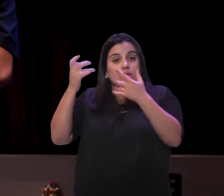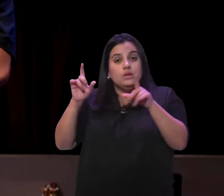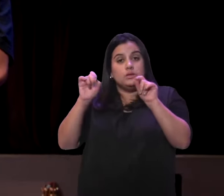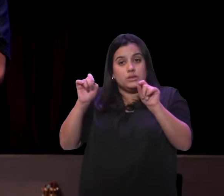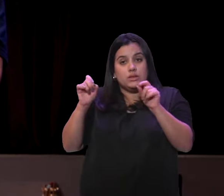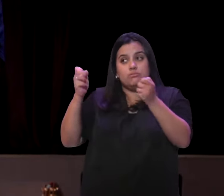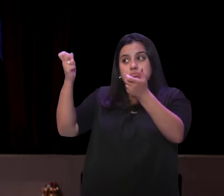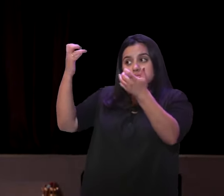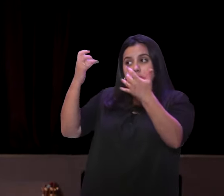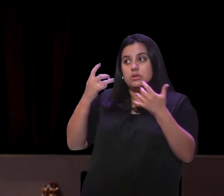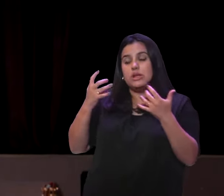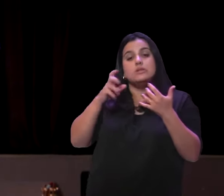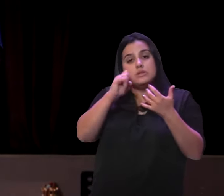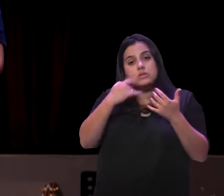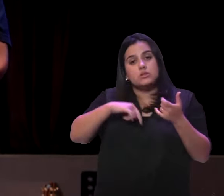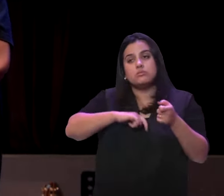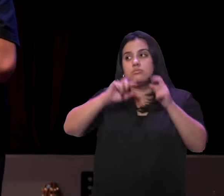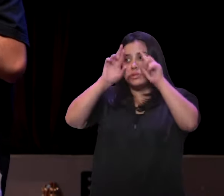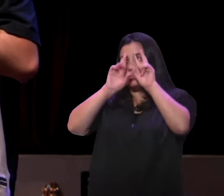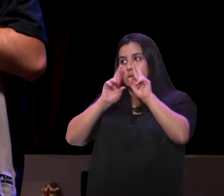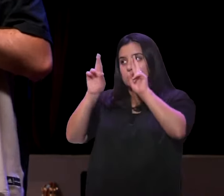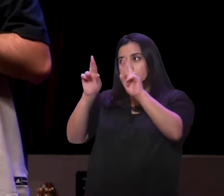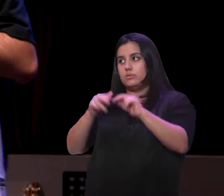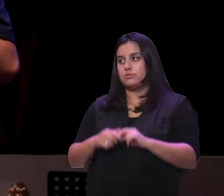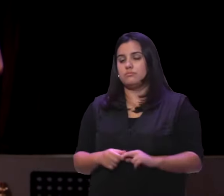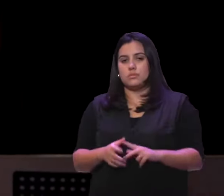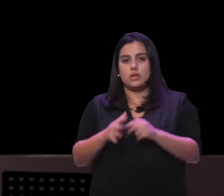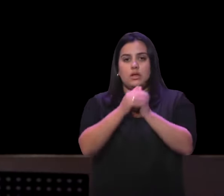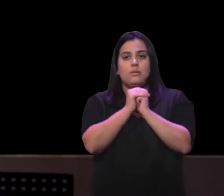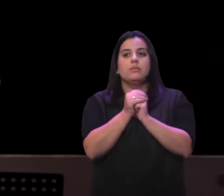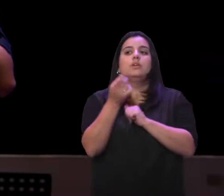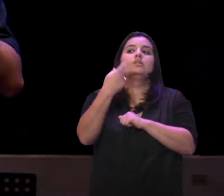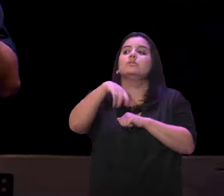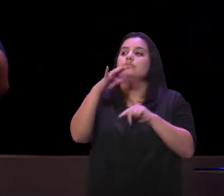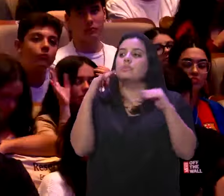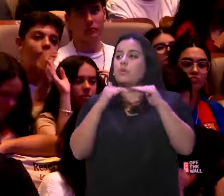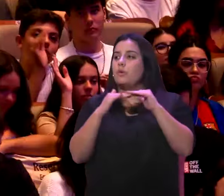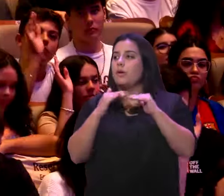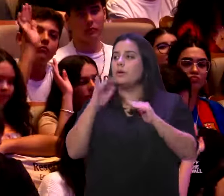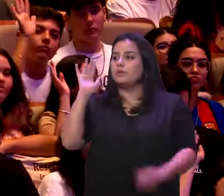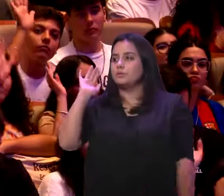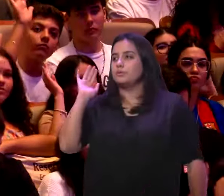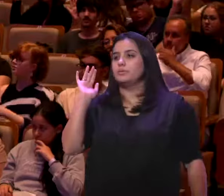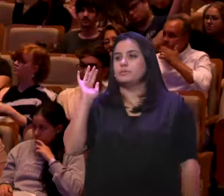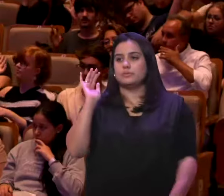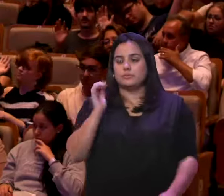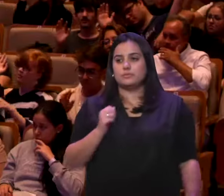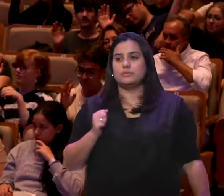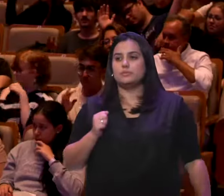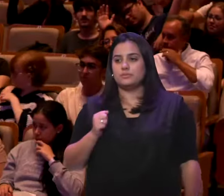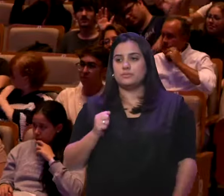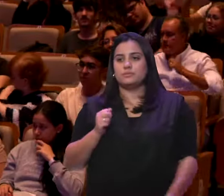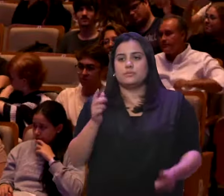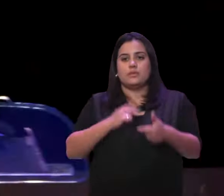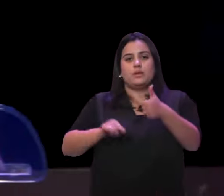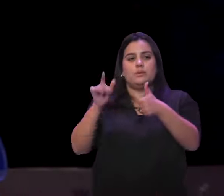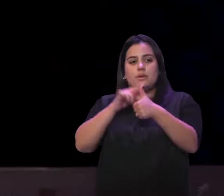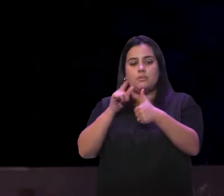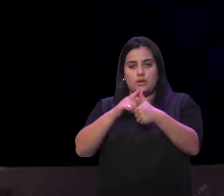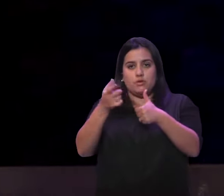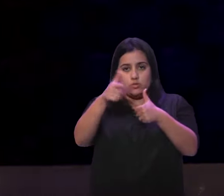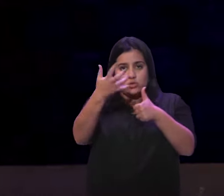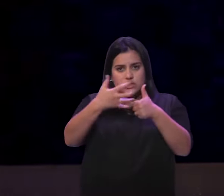somos respeitosos com a presença de Deus. Amém? Quantos concordam com isso? Deixa eu ver. Essa é a primeira coisa. Você quer